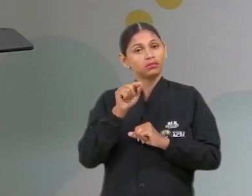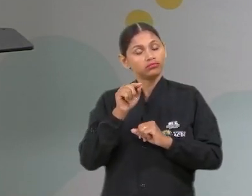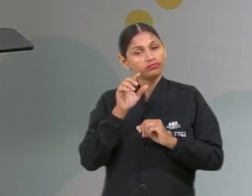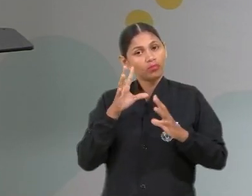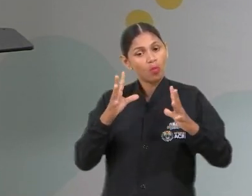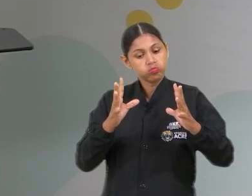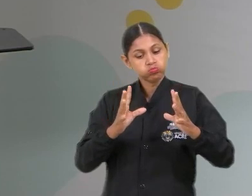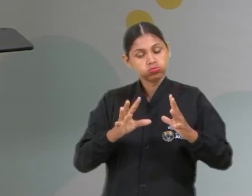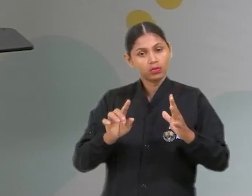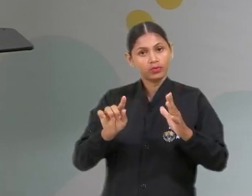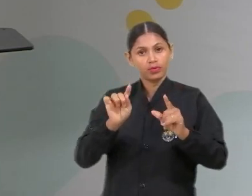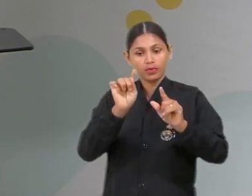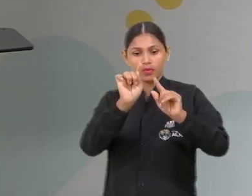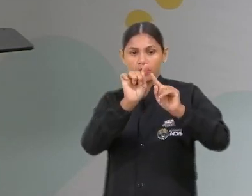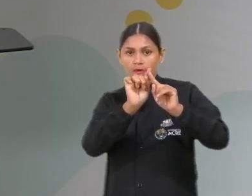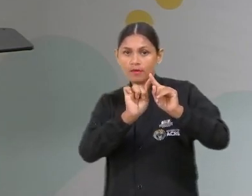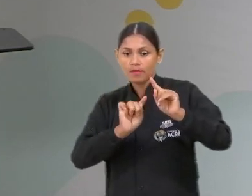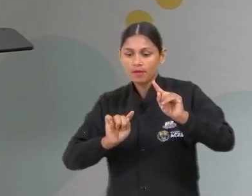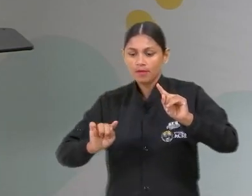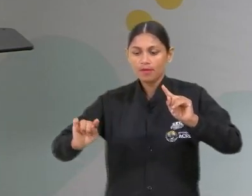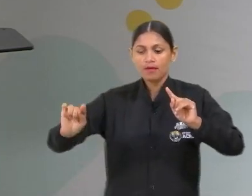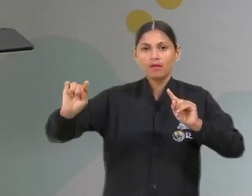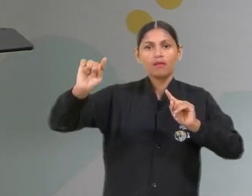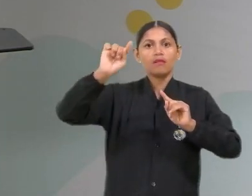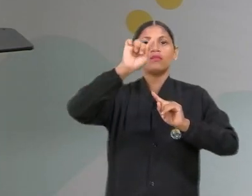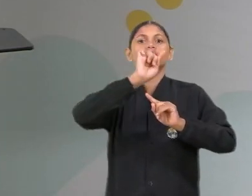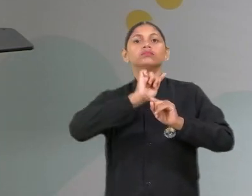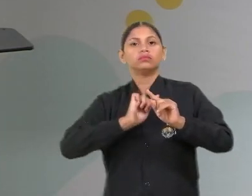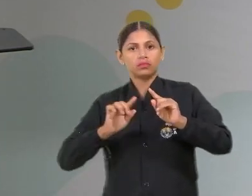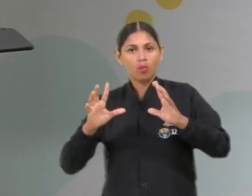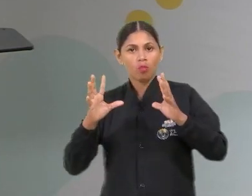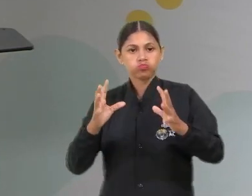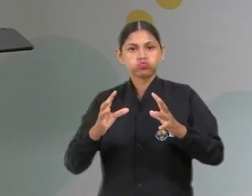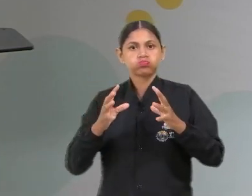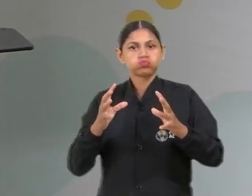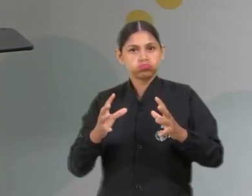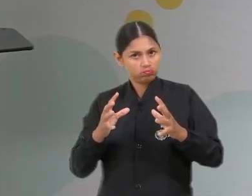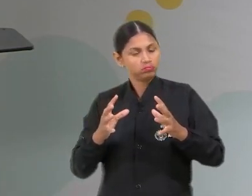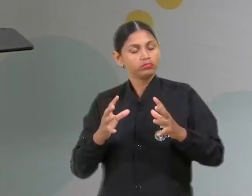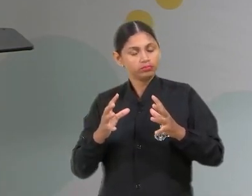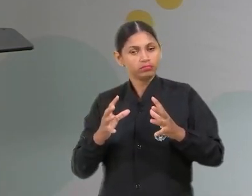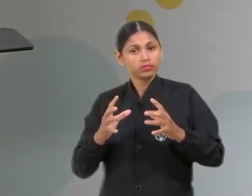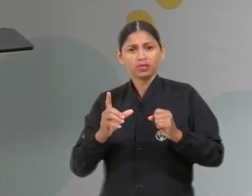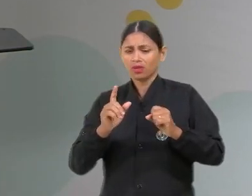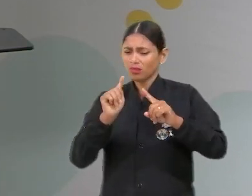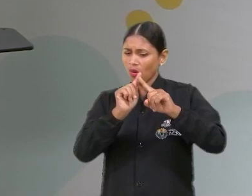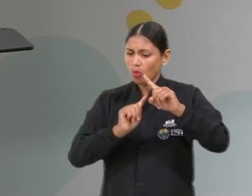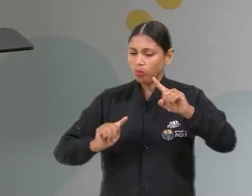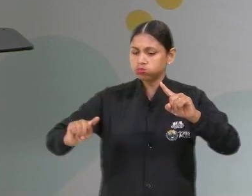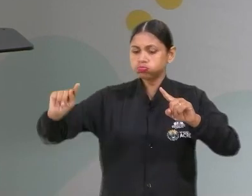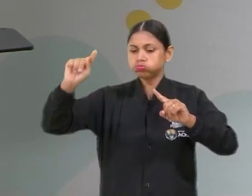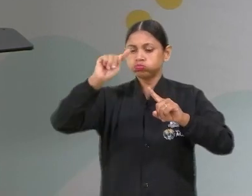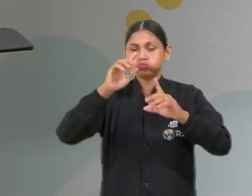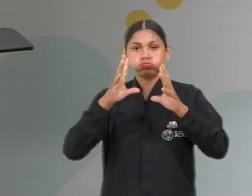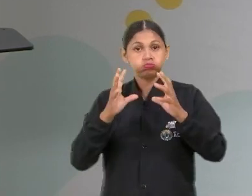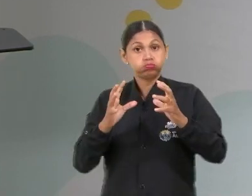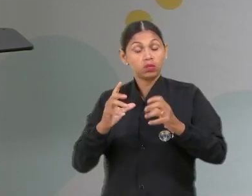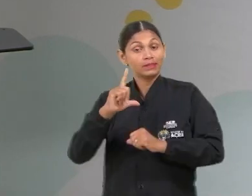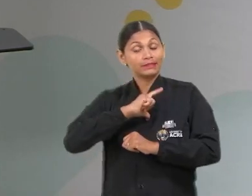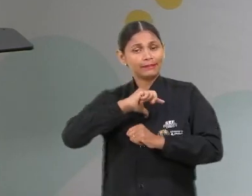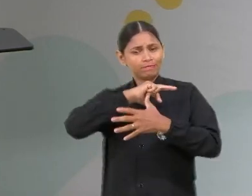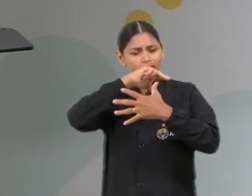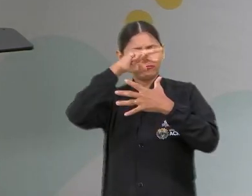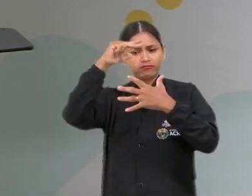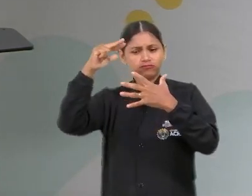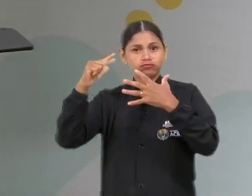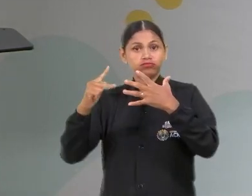ideia de uma circunferência, que é o πr ao quadrado, ok? Só que a esfera, ela tem várias dimensões retangulares, tá? Infinitas, para poder